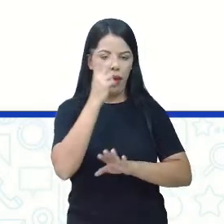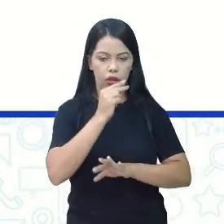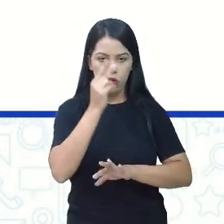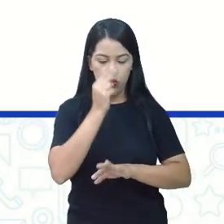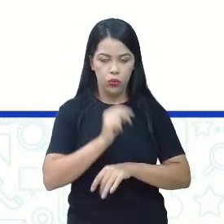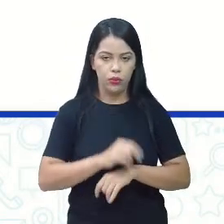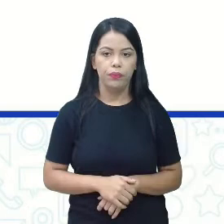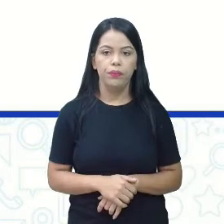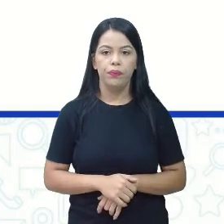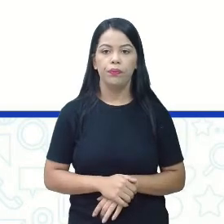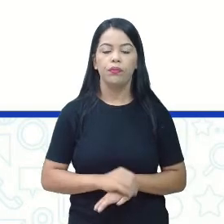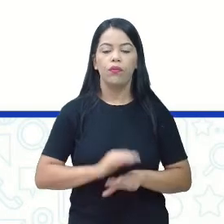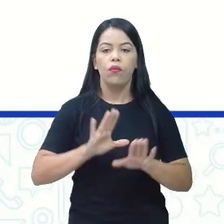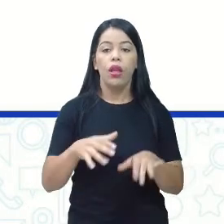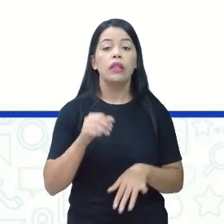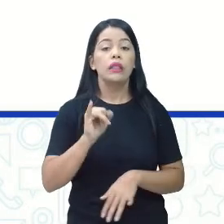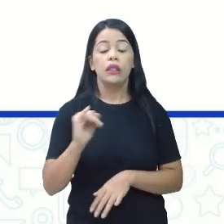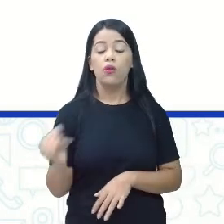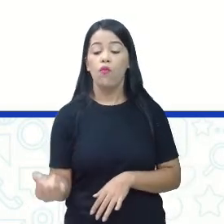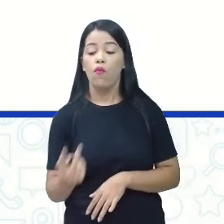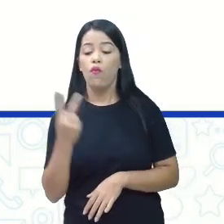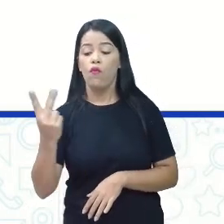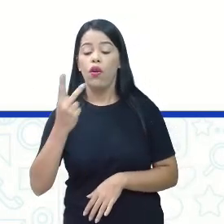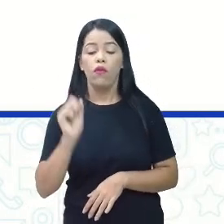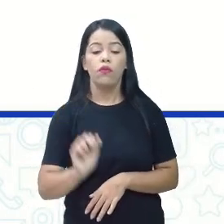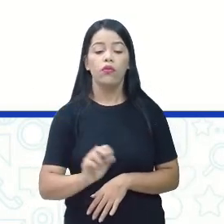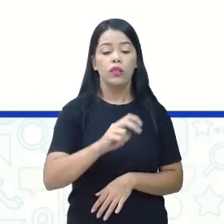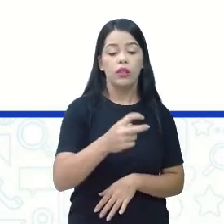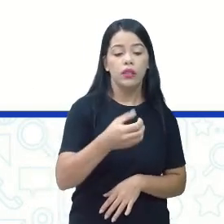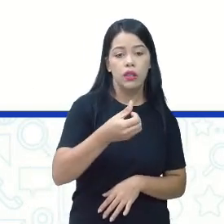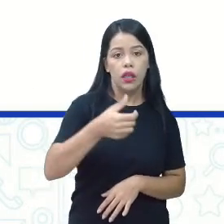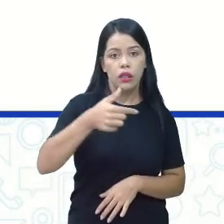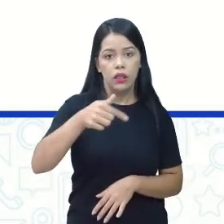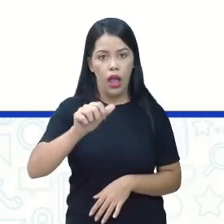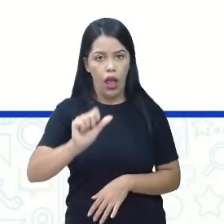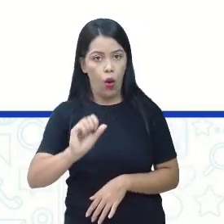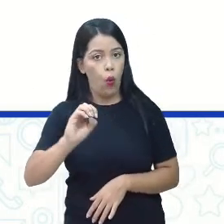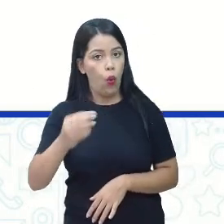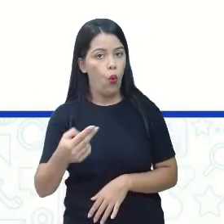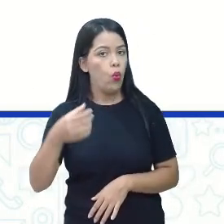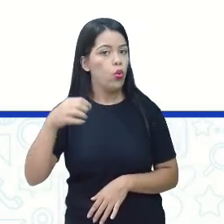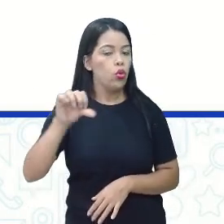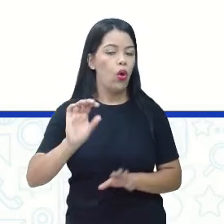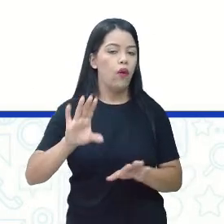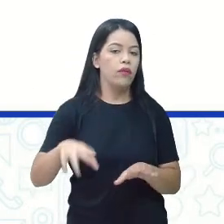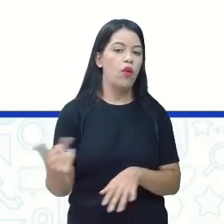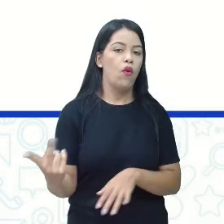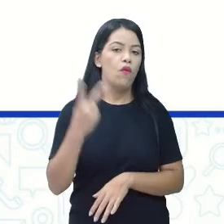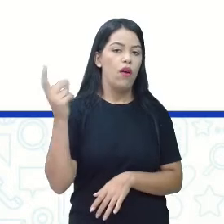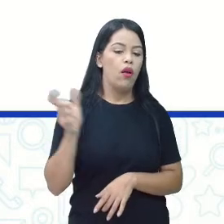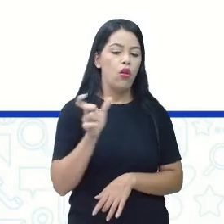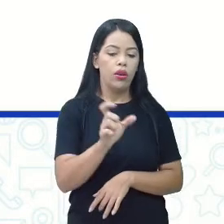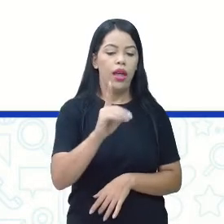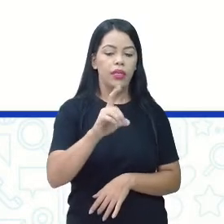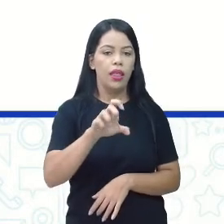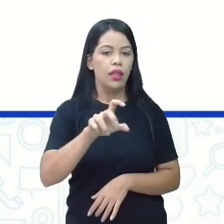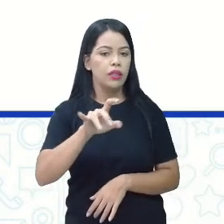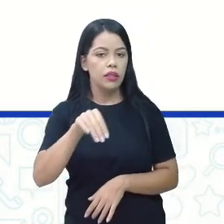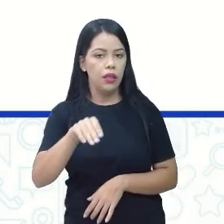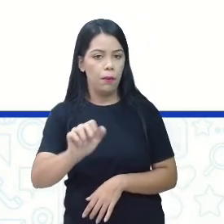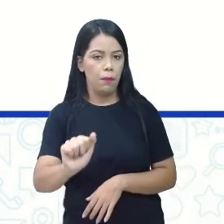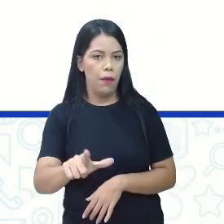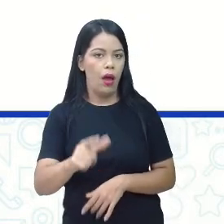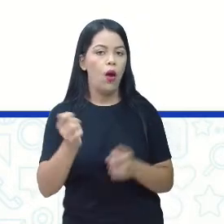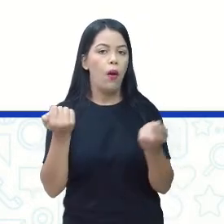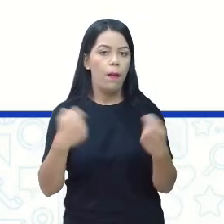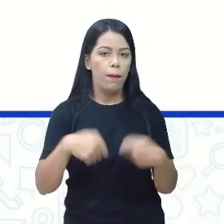certo? E se o valor for 5, 6, 7, 8 ou 9, o valor da casa decimal que a gente escolheu como base vai ser